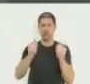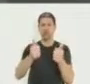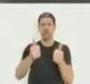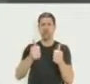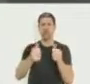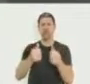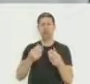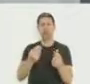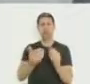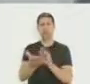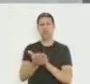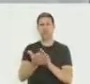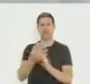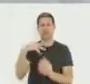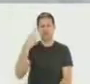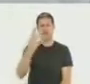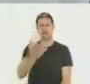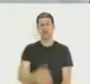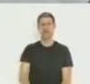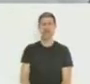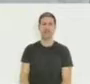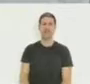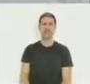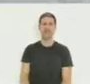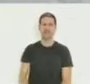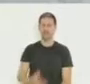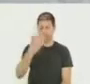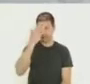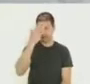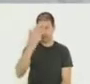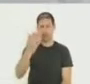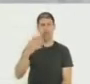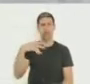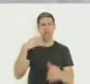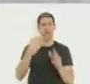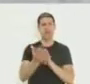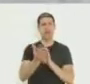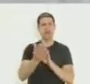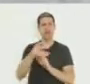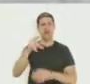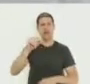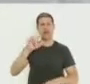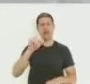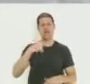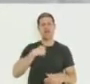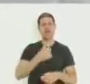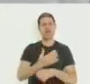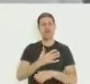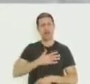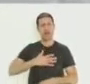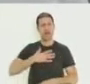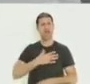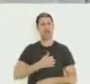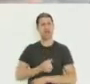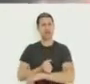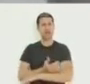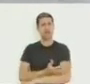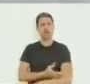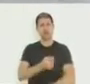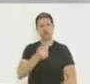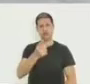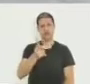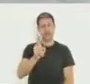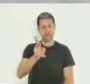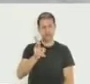Parabéns palhinha fico feliz com as suas palavras as palavras que até nos emocionam você como sempre captando aquela